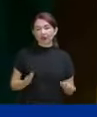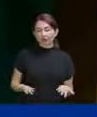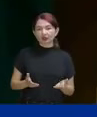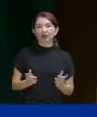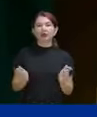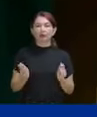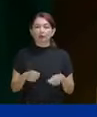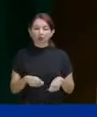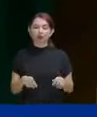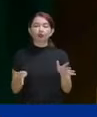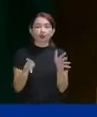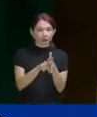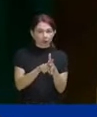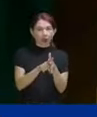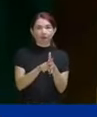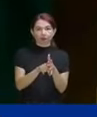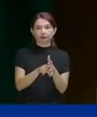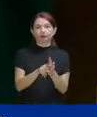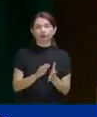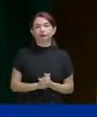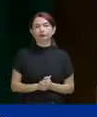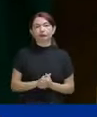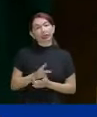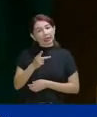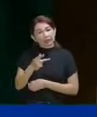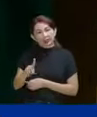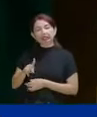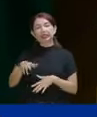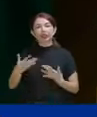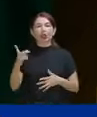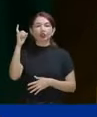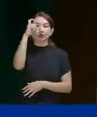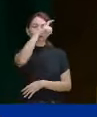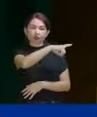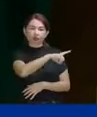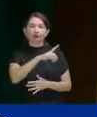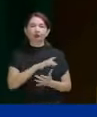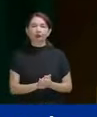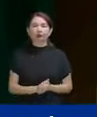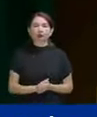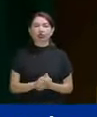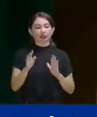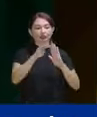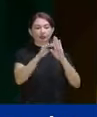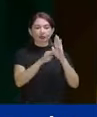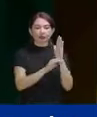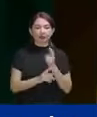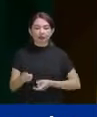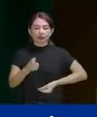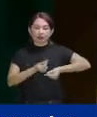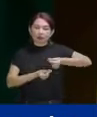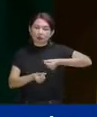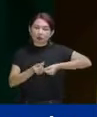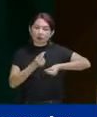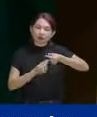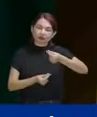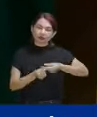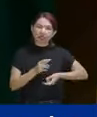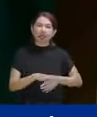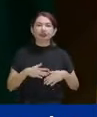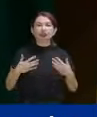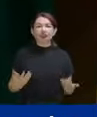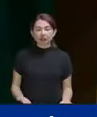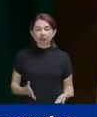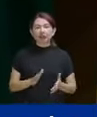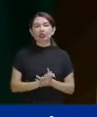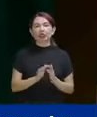tem caráter cogente. Dito isso, tratando da dificuldade de aplicação do princípio da economicidade, faço constar que, no caso